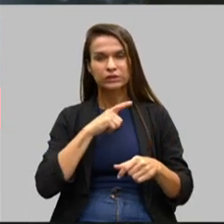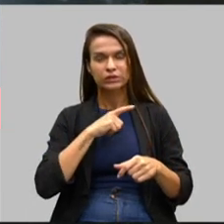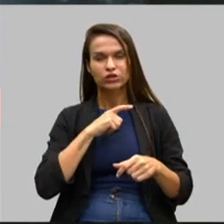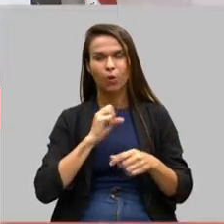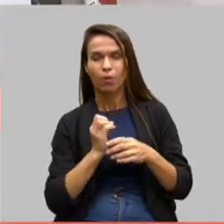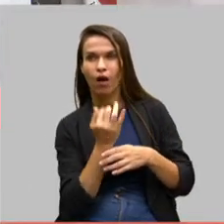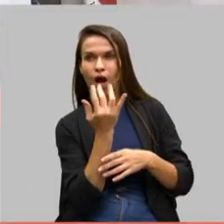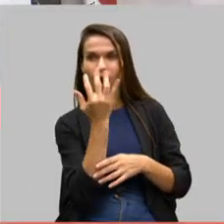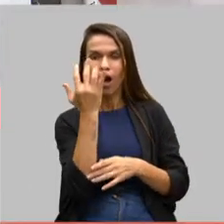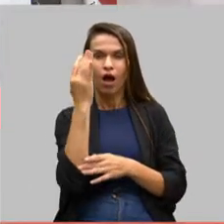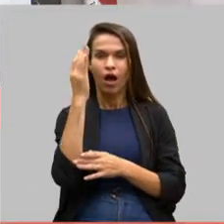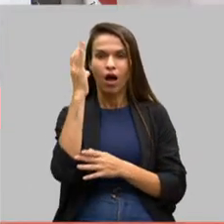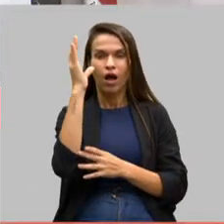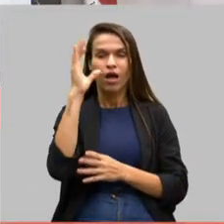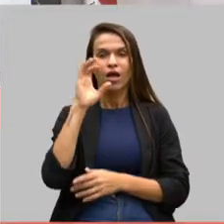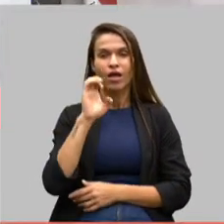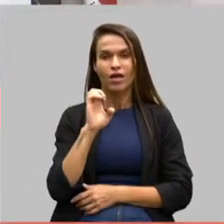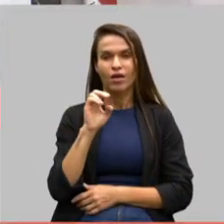América Latina,